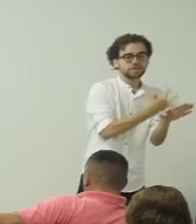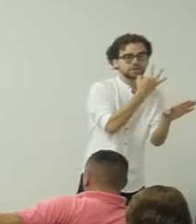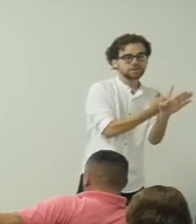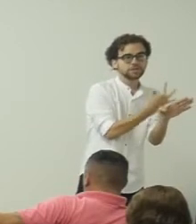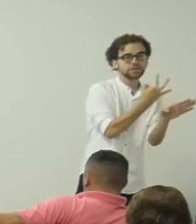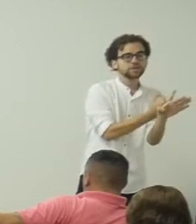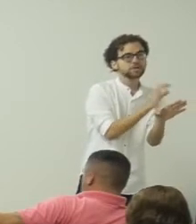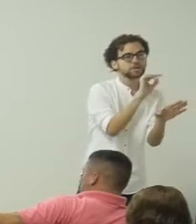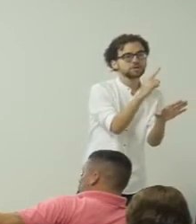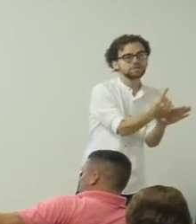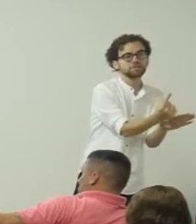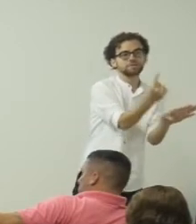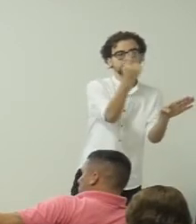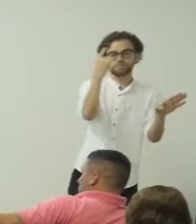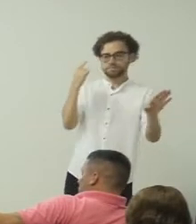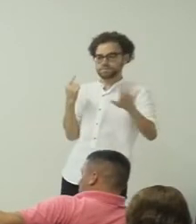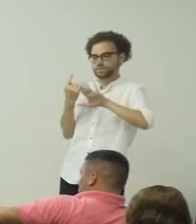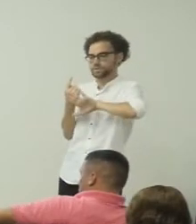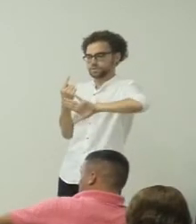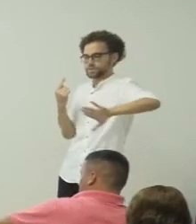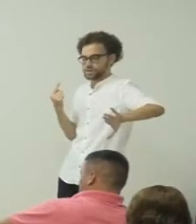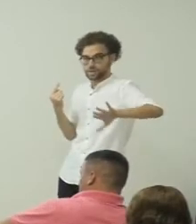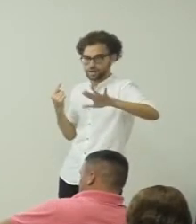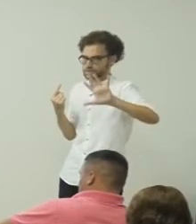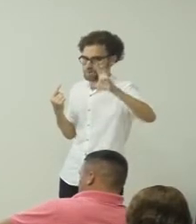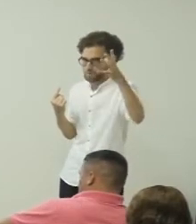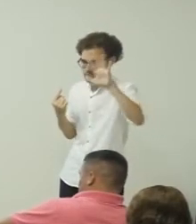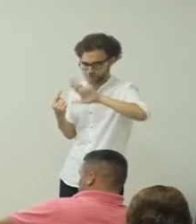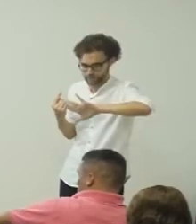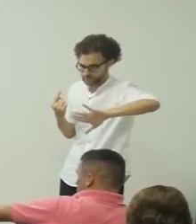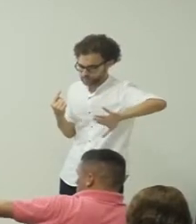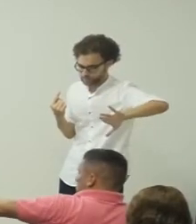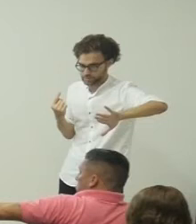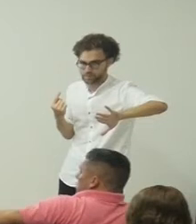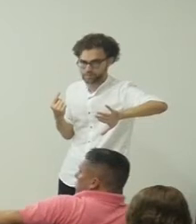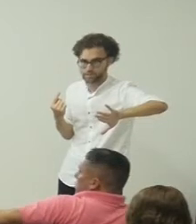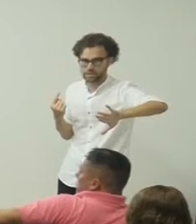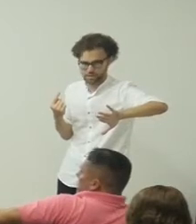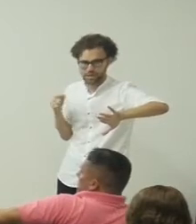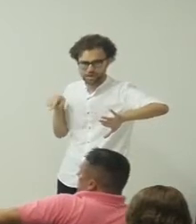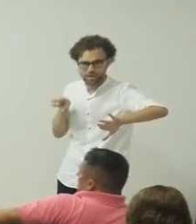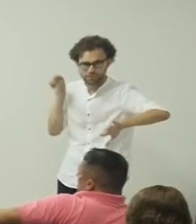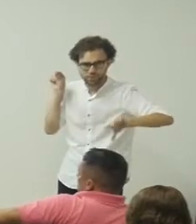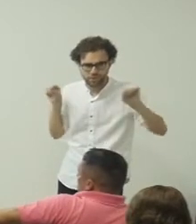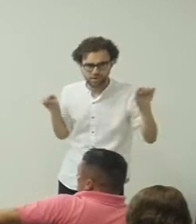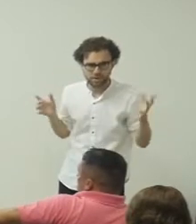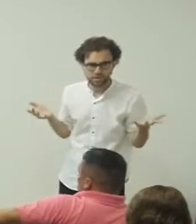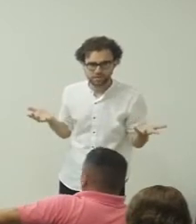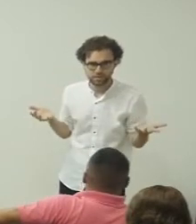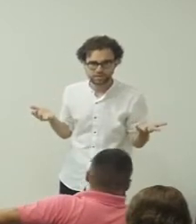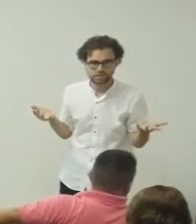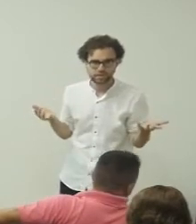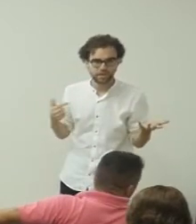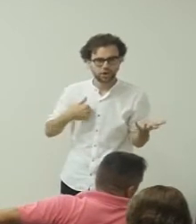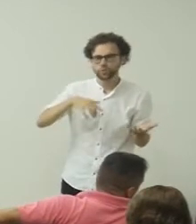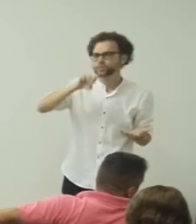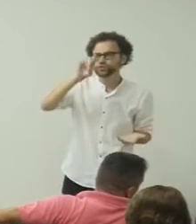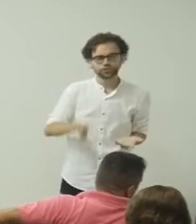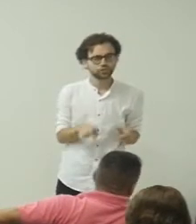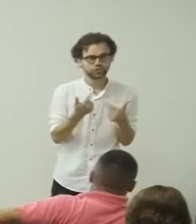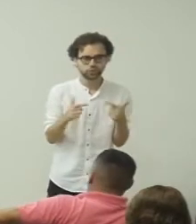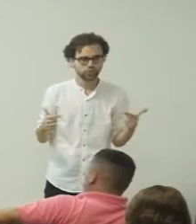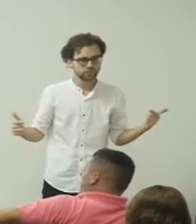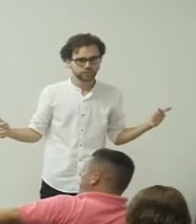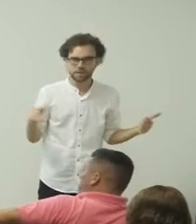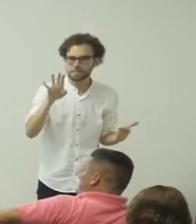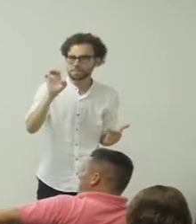me excluir da aula para que não aconteça. É essa a escolha que eu tenho? Eu não tenho direito